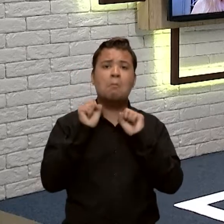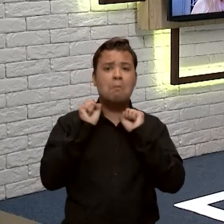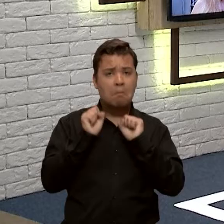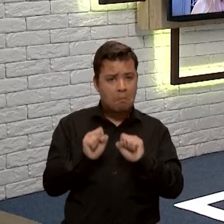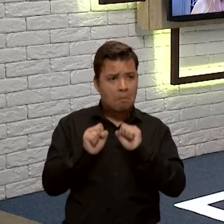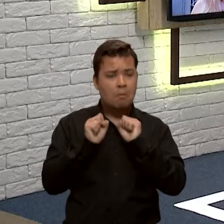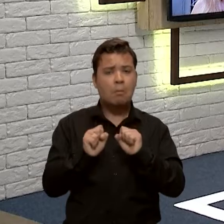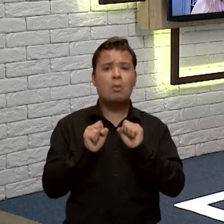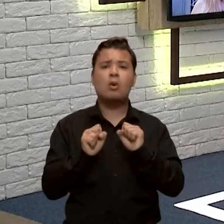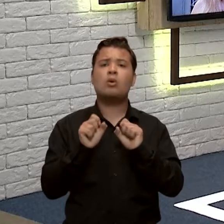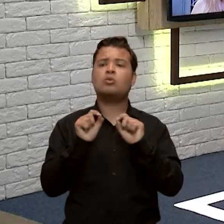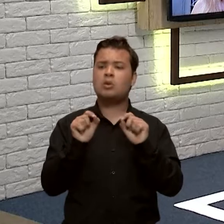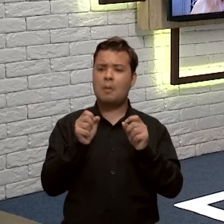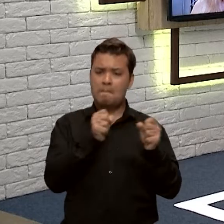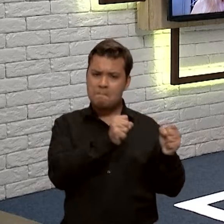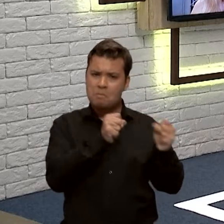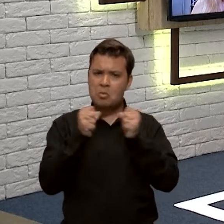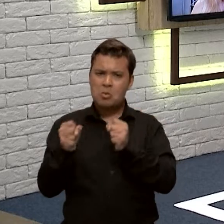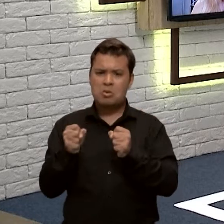a reprodução do poder?